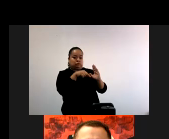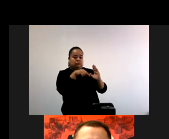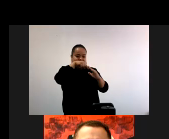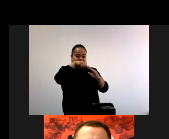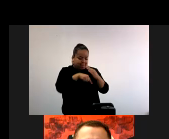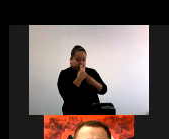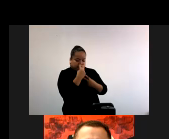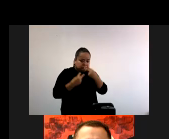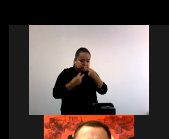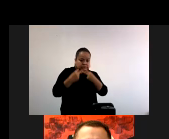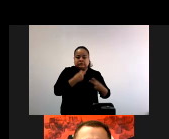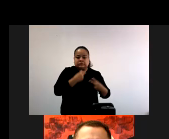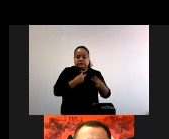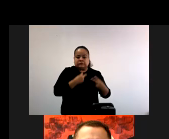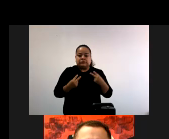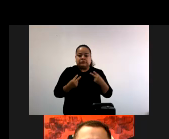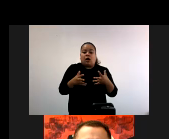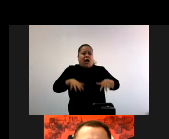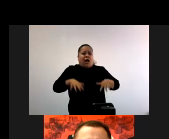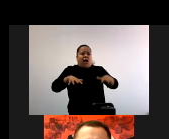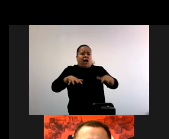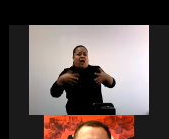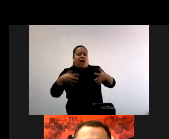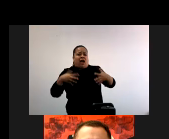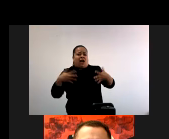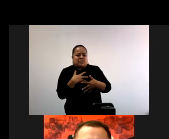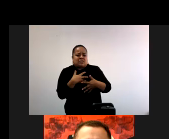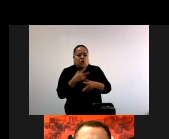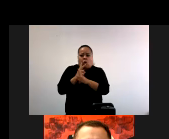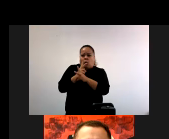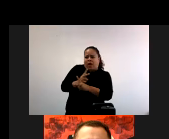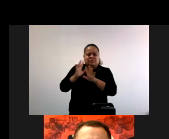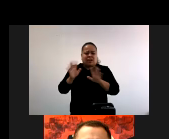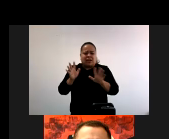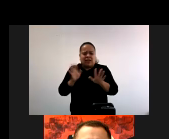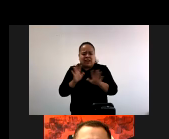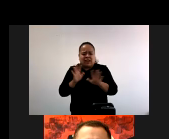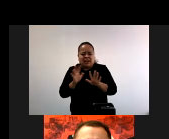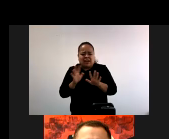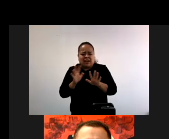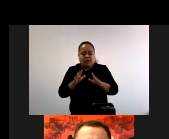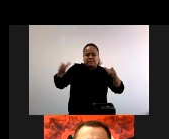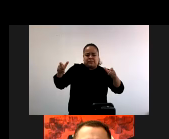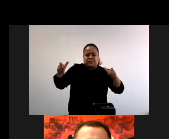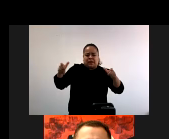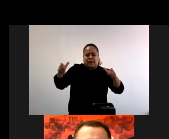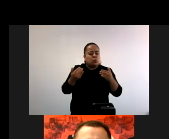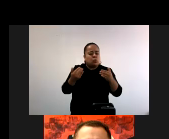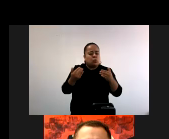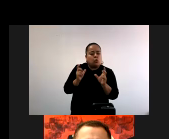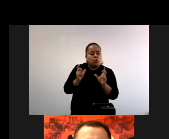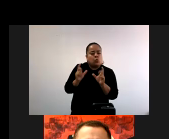para não ter pânico. E também, se foi feito também uma divulgação desse material de